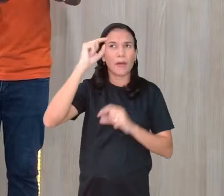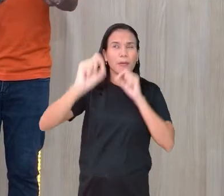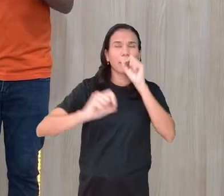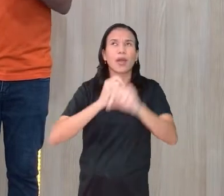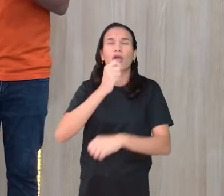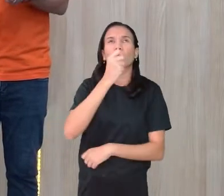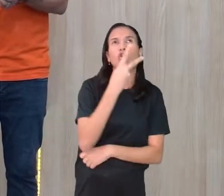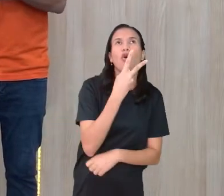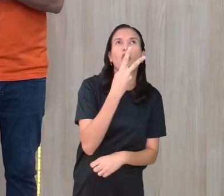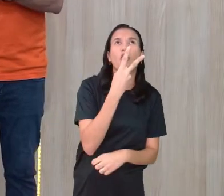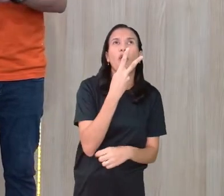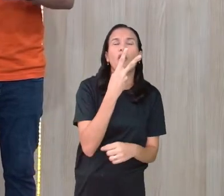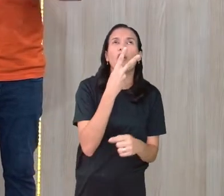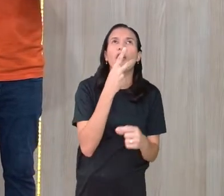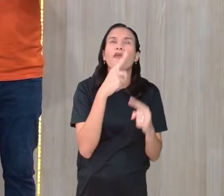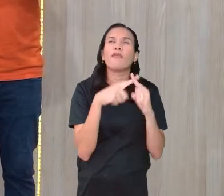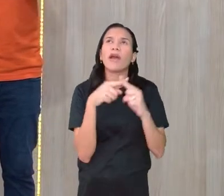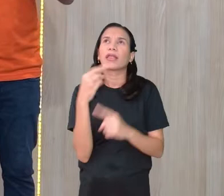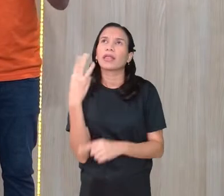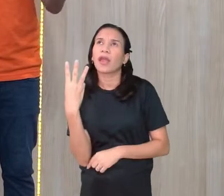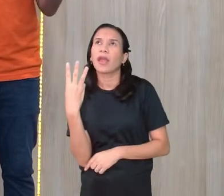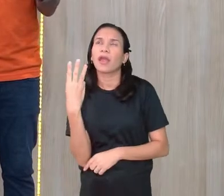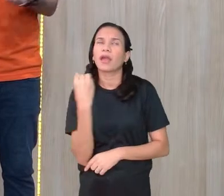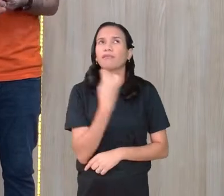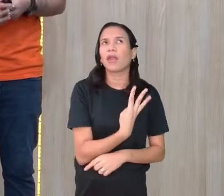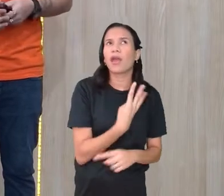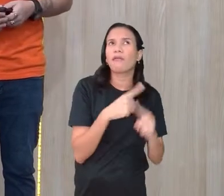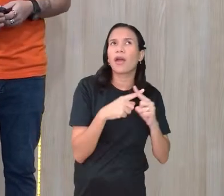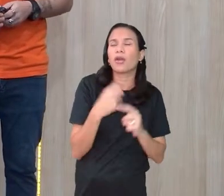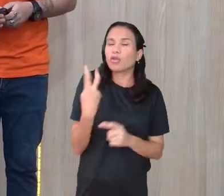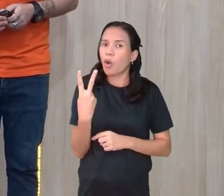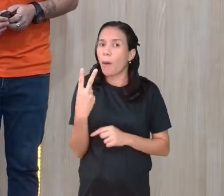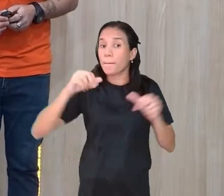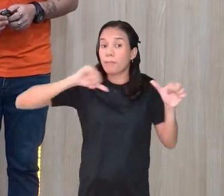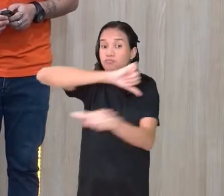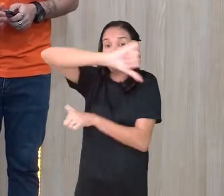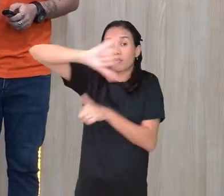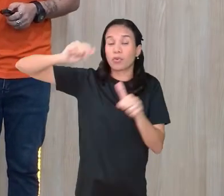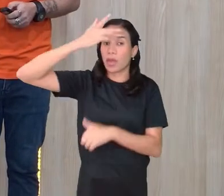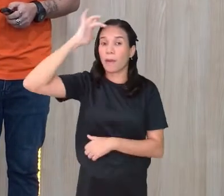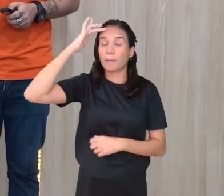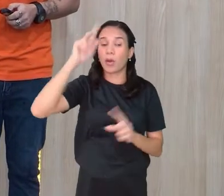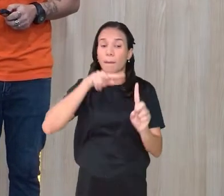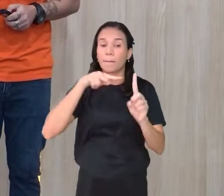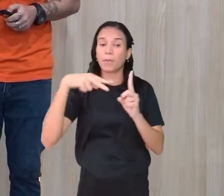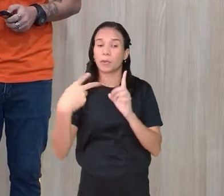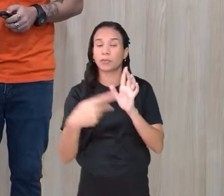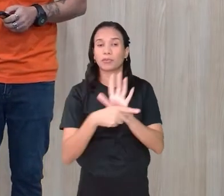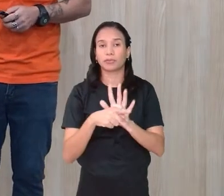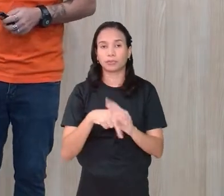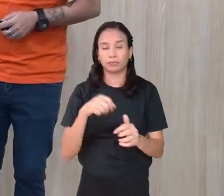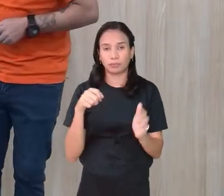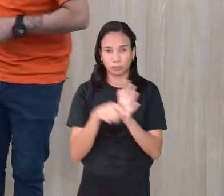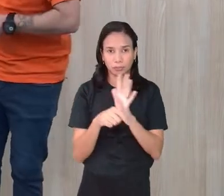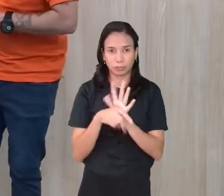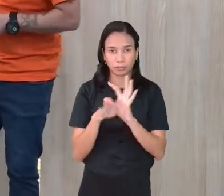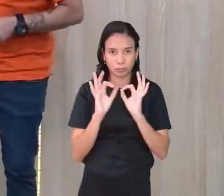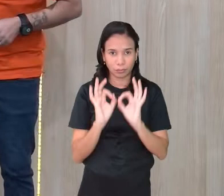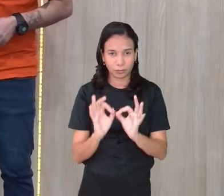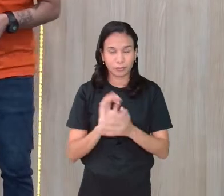vezes 3 ou esse 3 vezes 2 muda completamente a maneira de você pensar sobre um determinado problema, tá